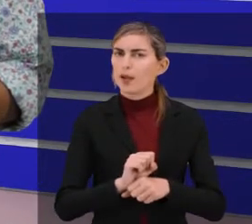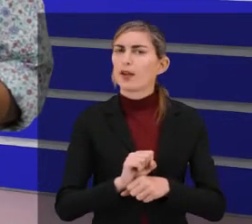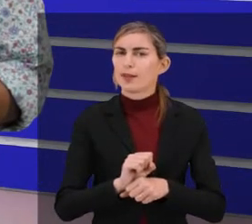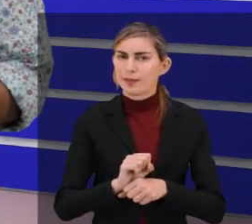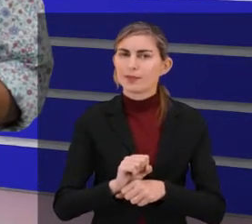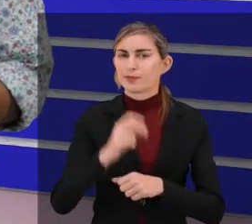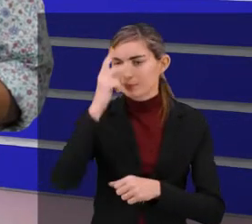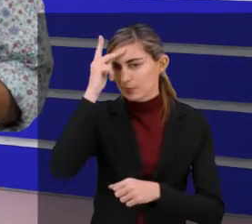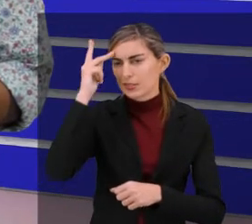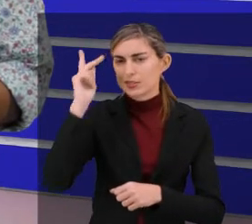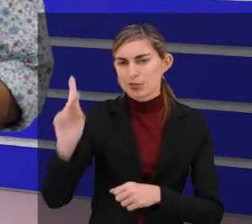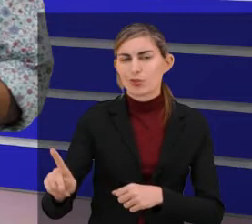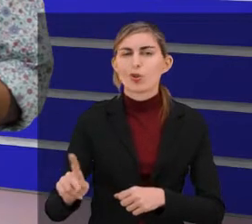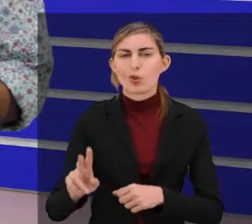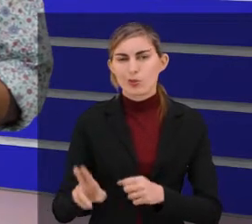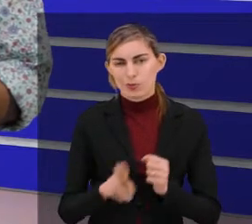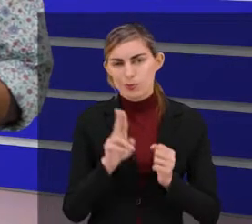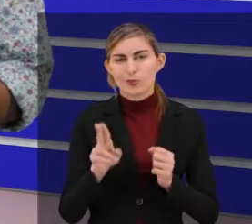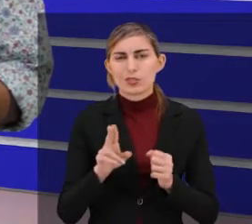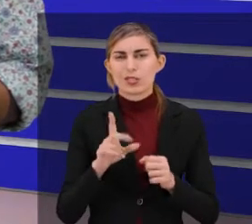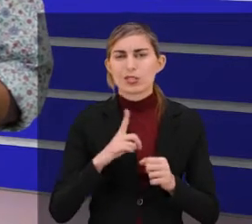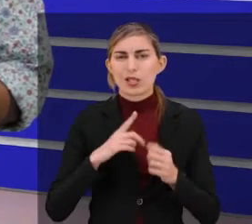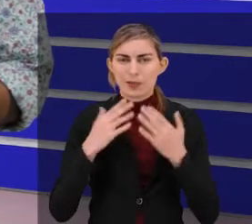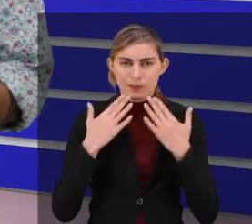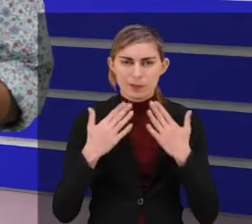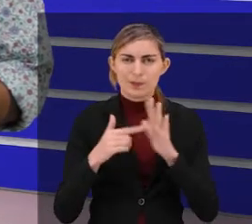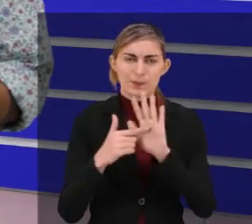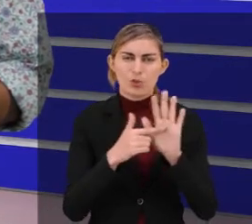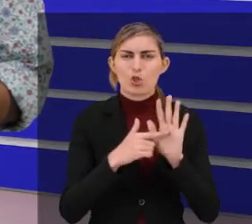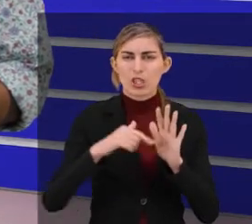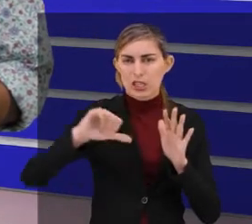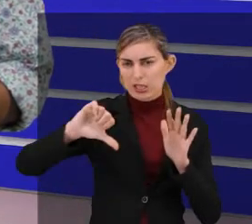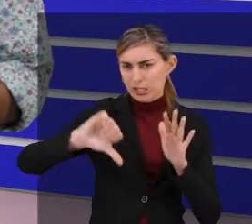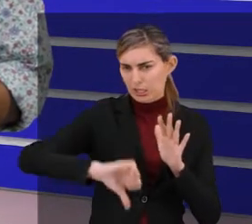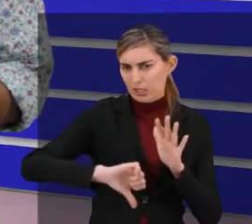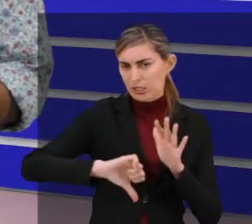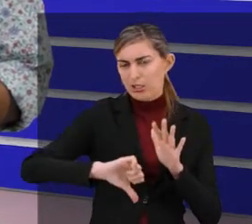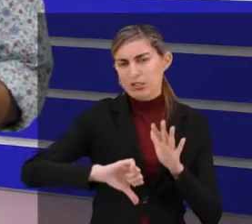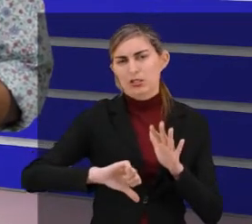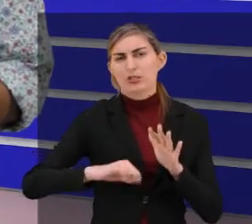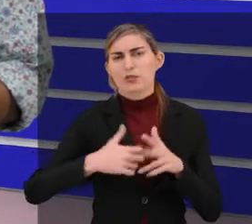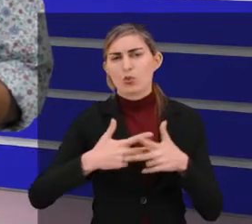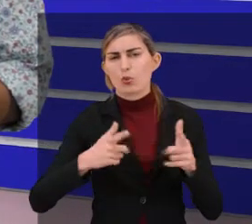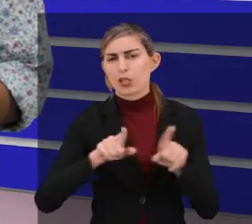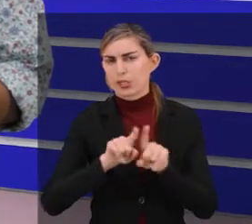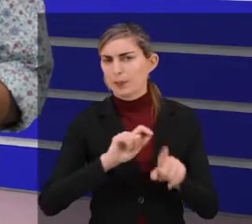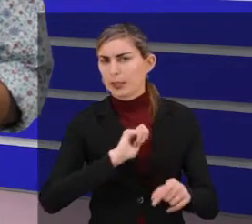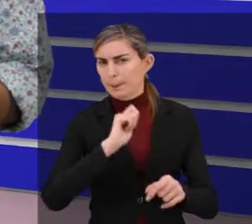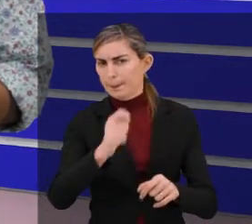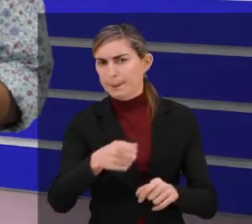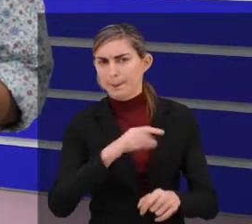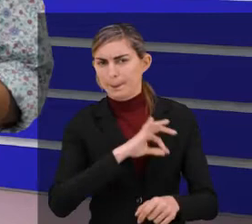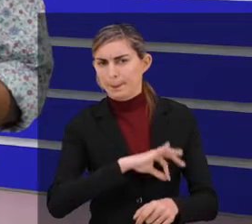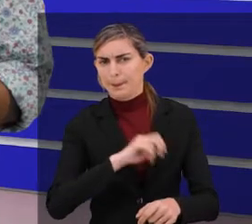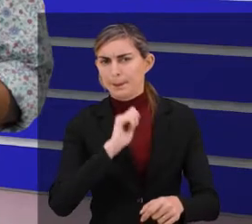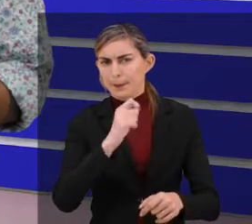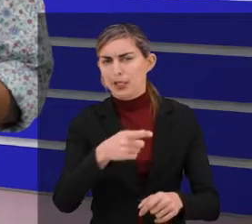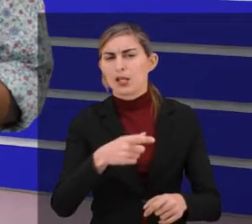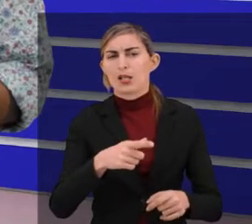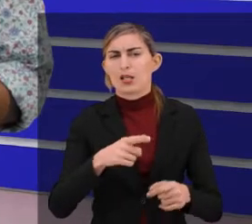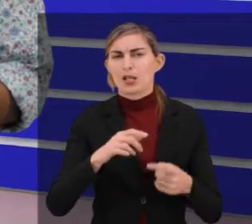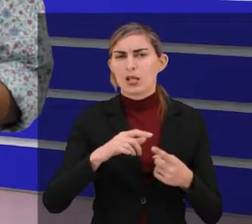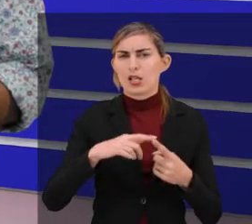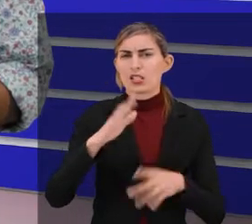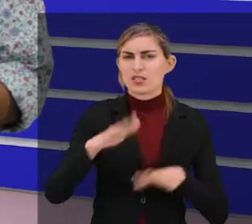preço alto, né, tanto da exposição negativa, quanto de pagar mesmo a